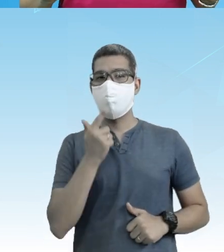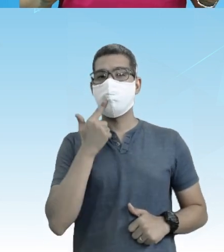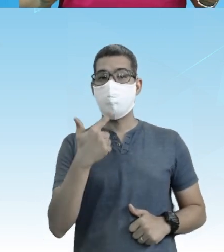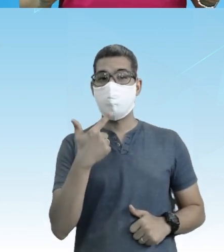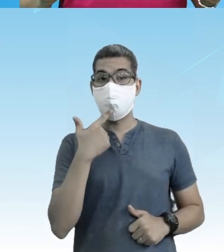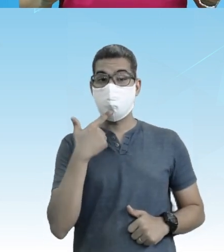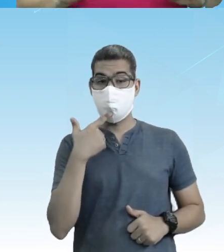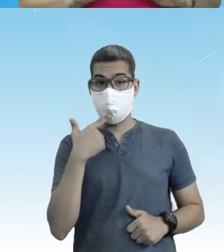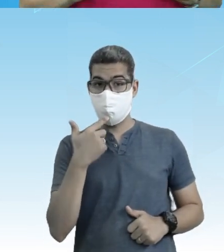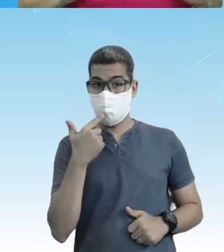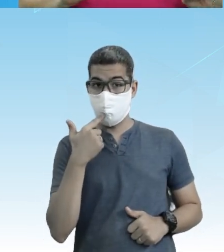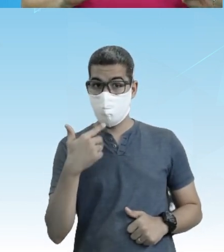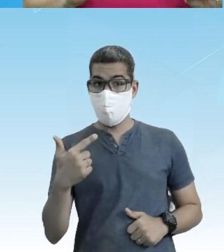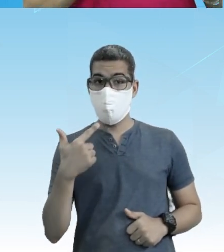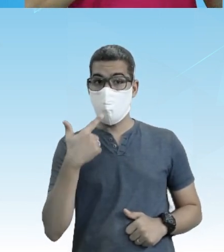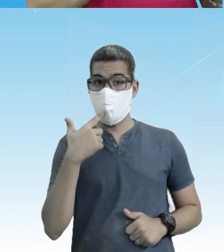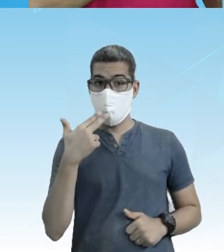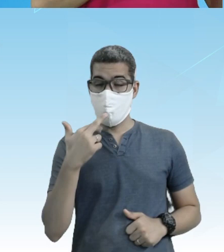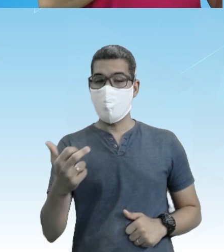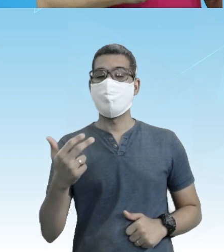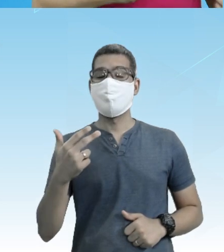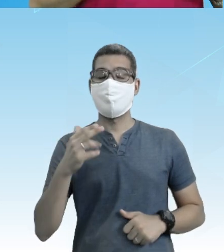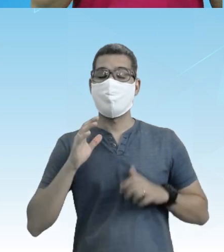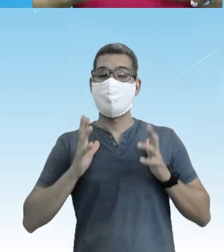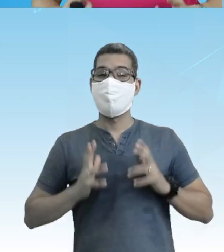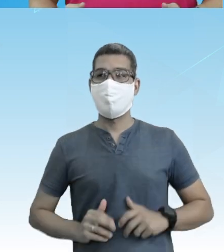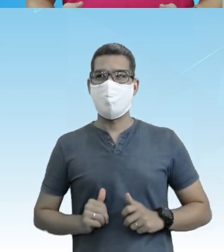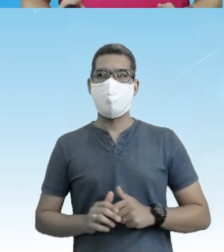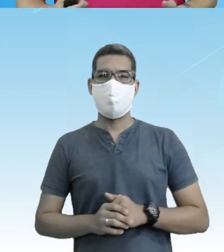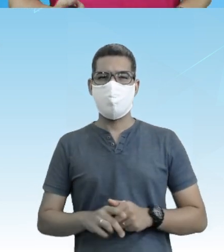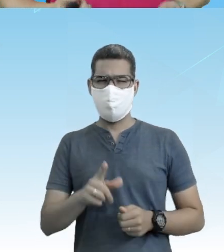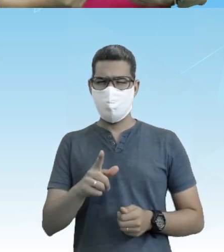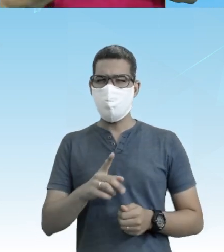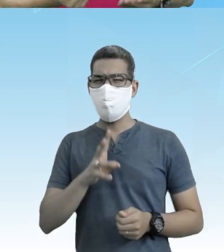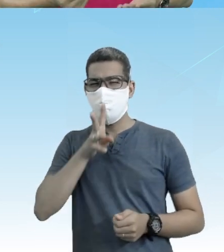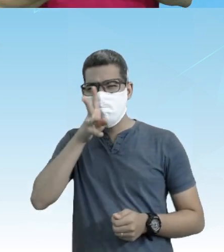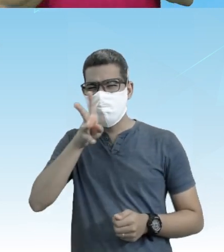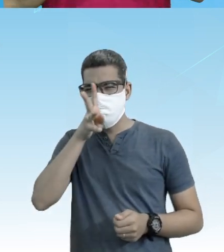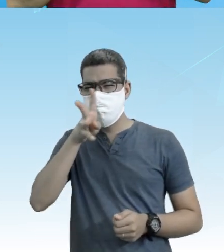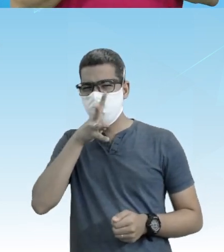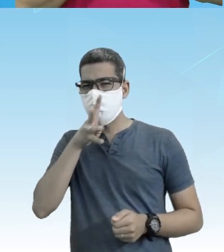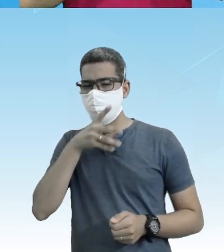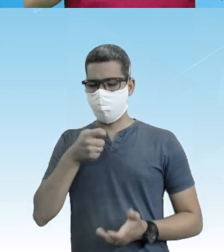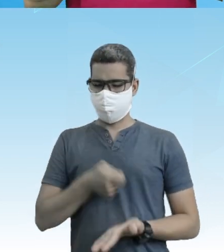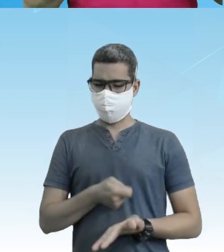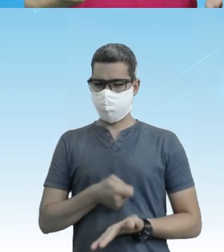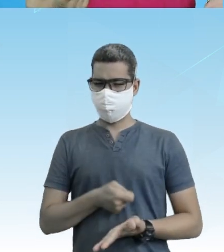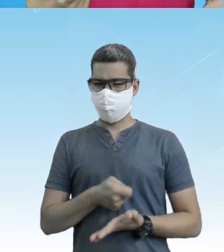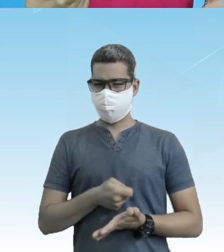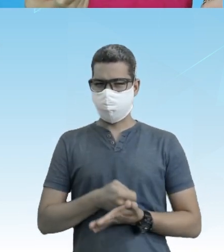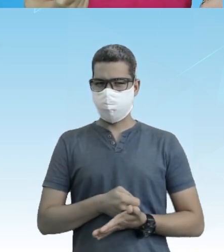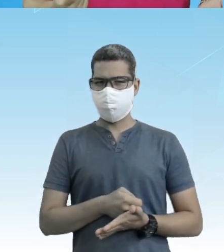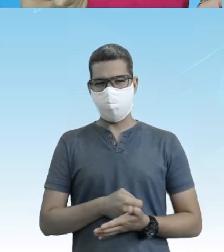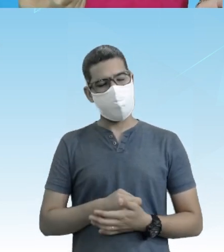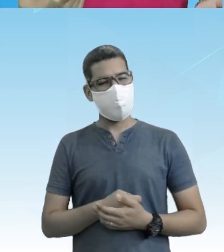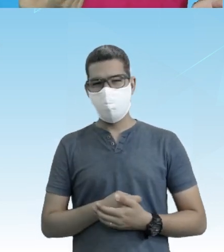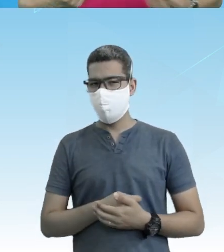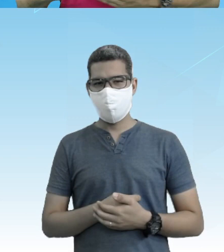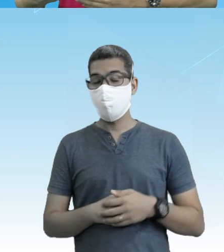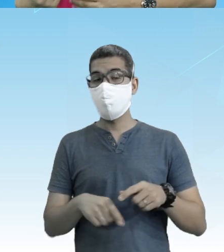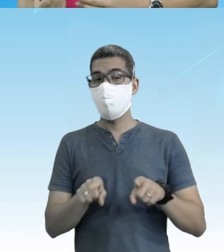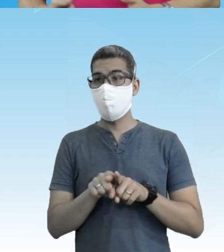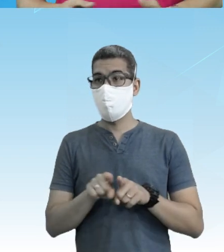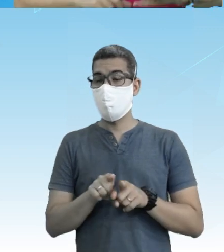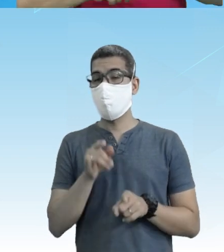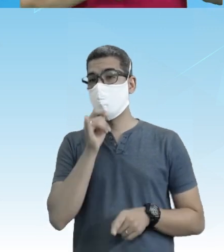podemos esquecer disso. A polidez, não posso escrever com agressividade. E lembrar também dos pronomes de tratamento.